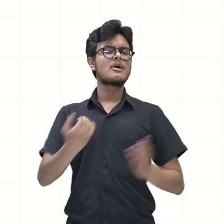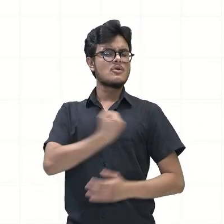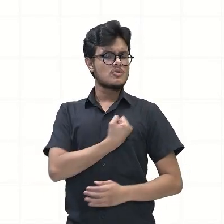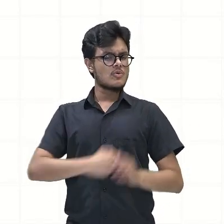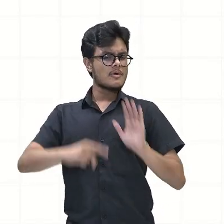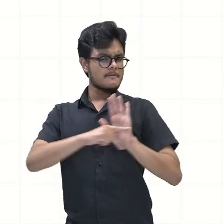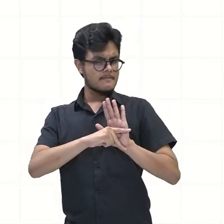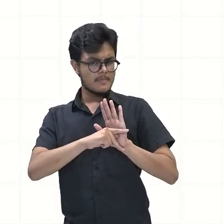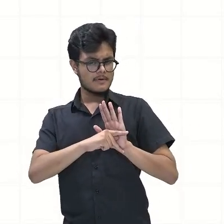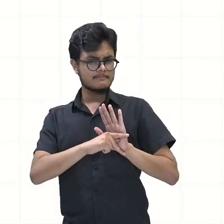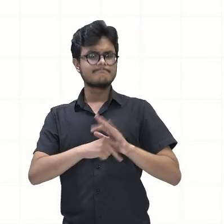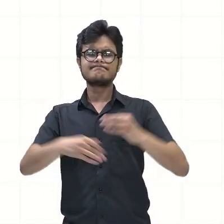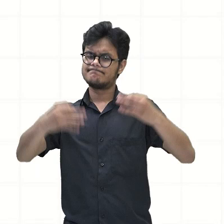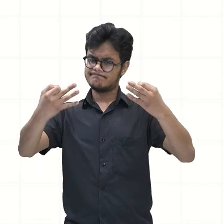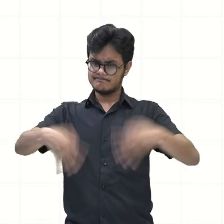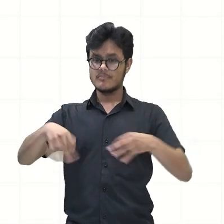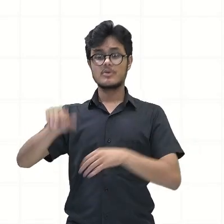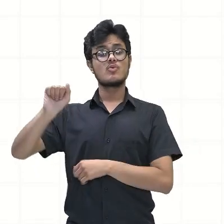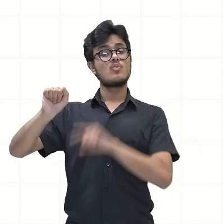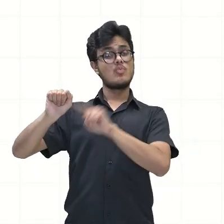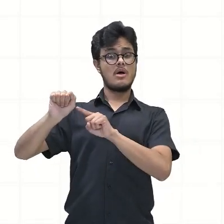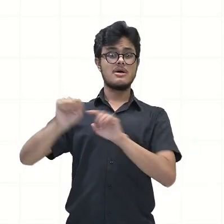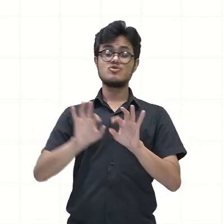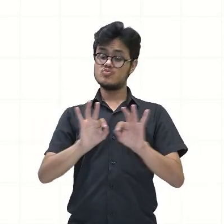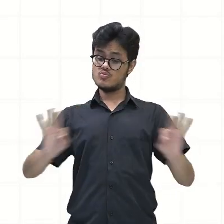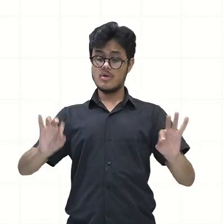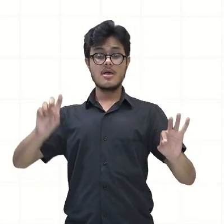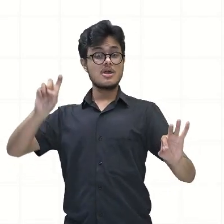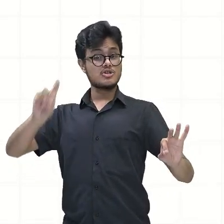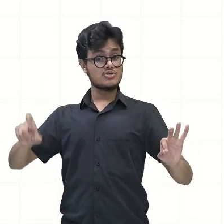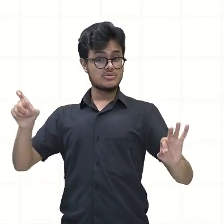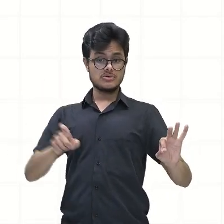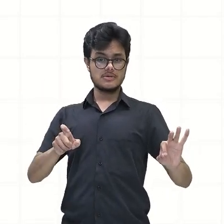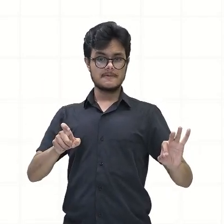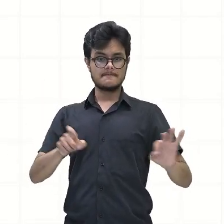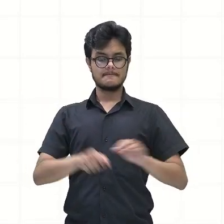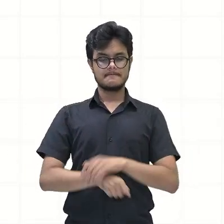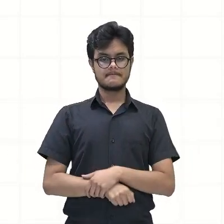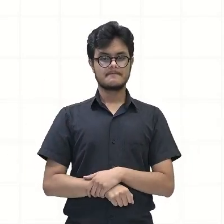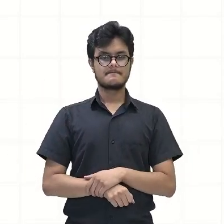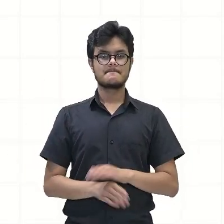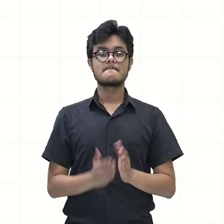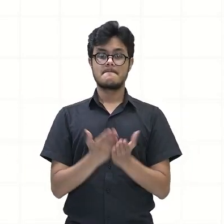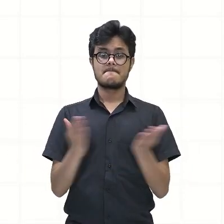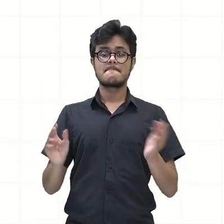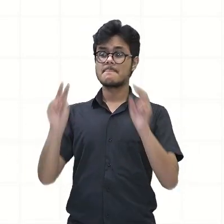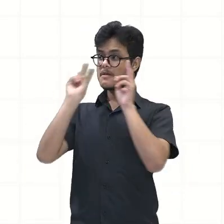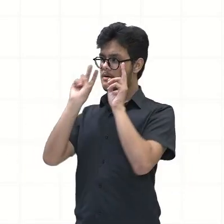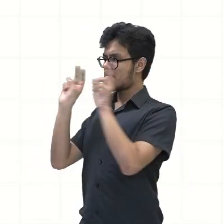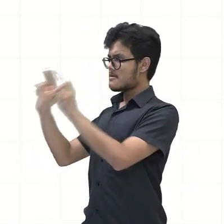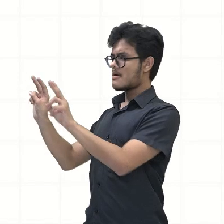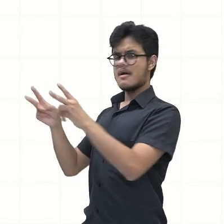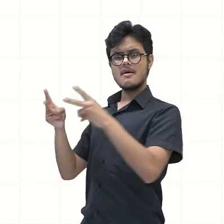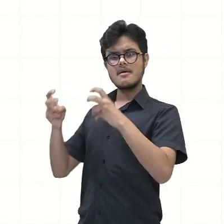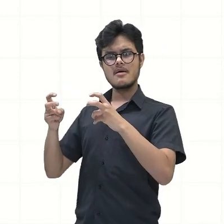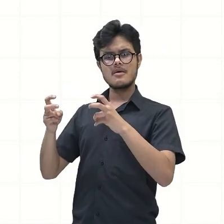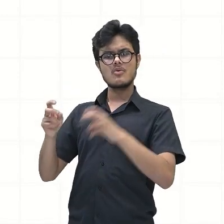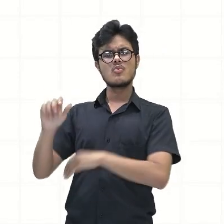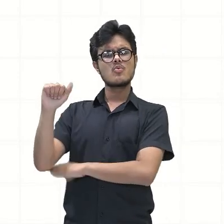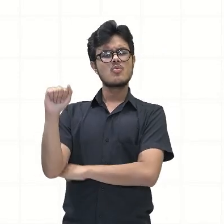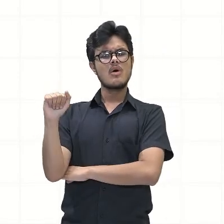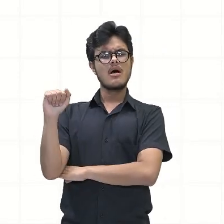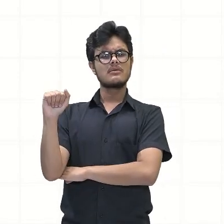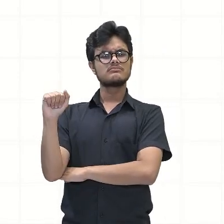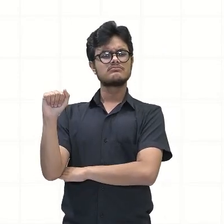eu marcar tem que ser em relação ao eixo X, esse aqui, ó. Então, eu vou olhar aonde é que esse ponto A